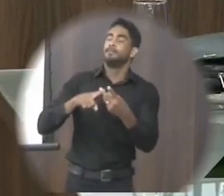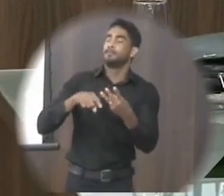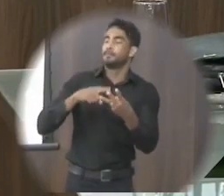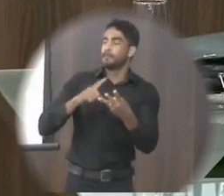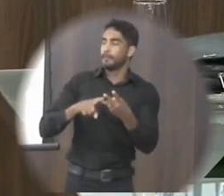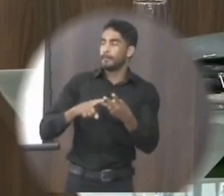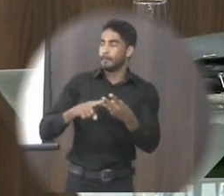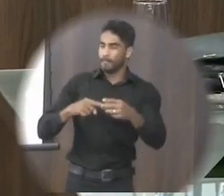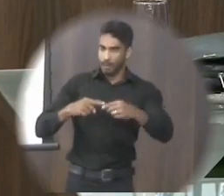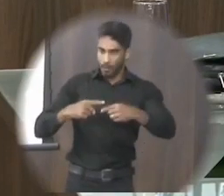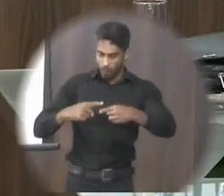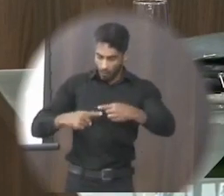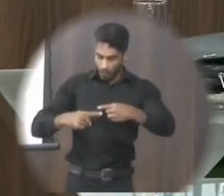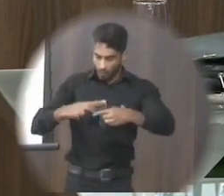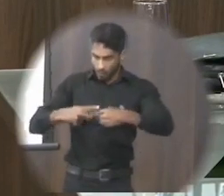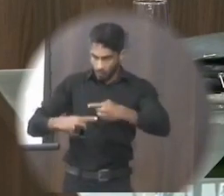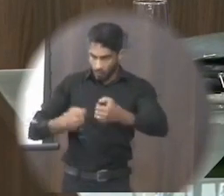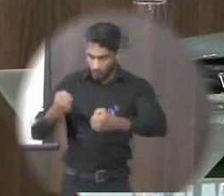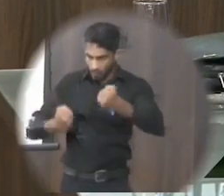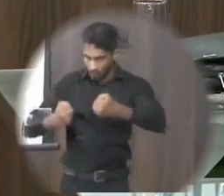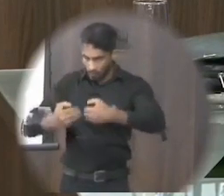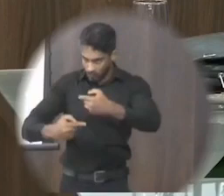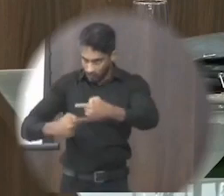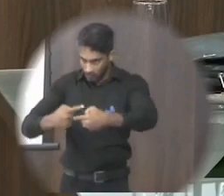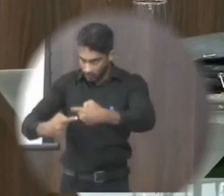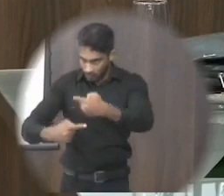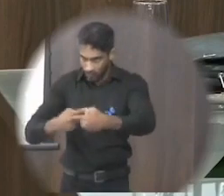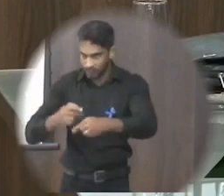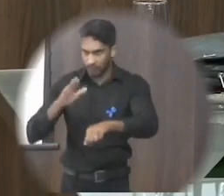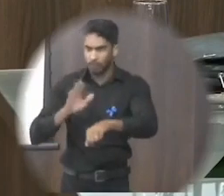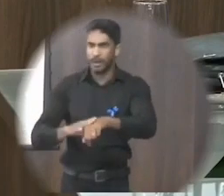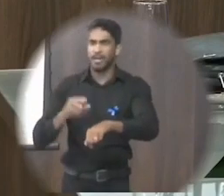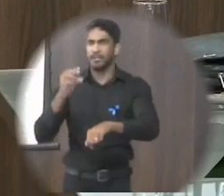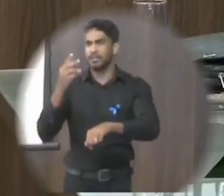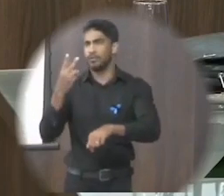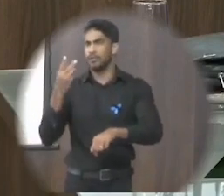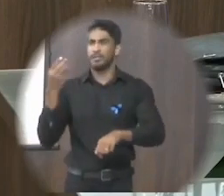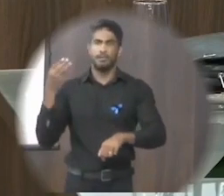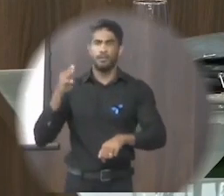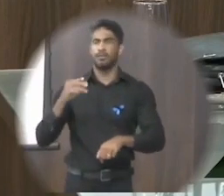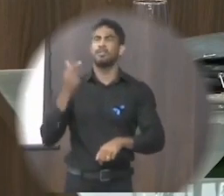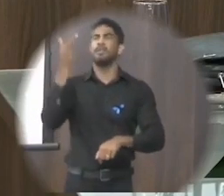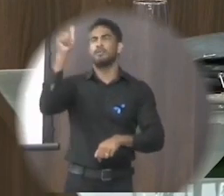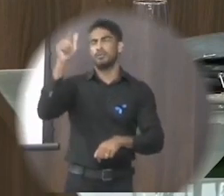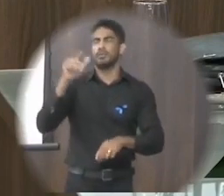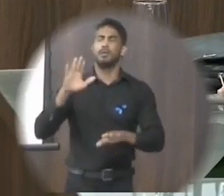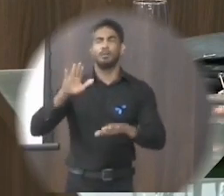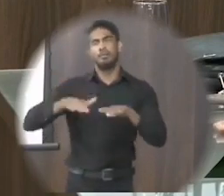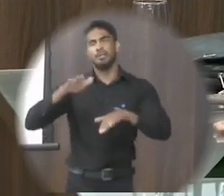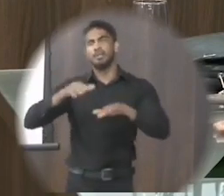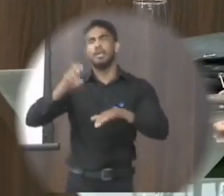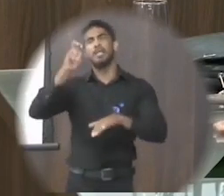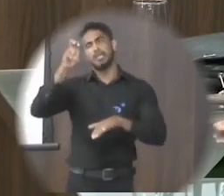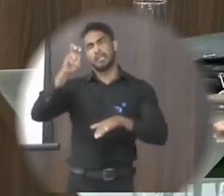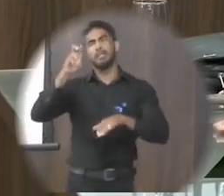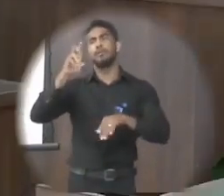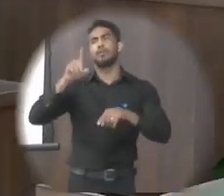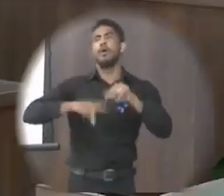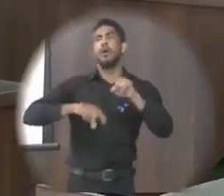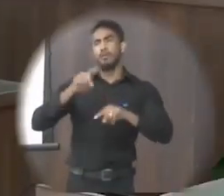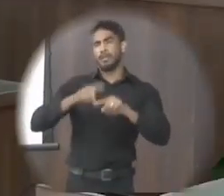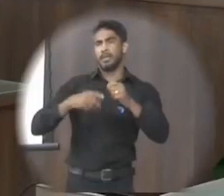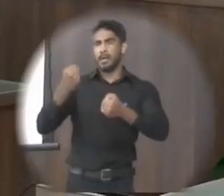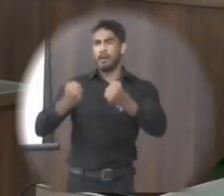um rolo compressor, então mais de 2 milhões, e mais um outro equipamento que eu não me lembro. São 5 equipamentos que já vão ser